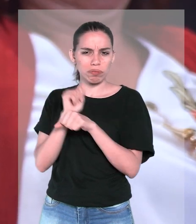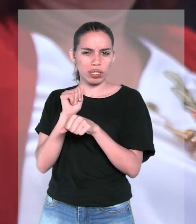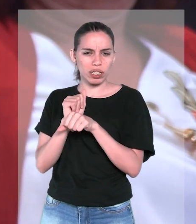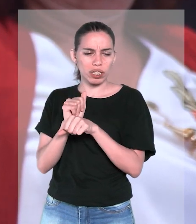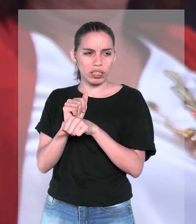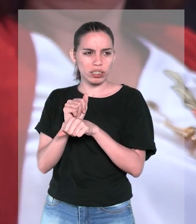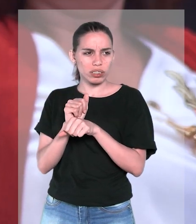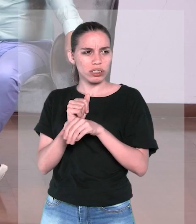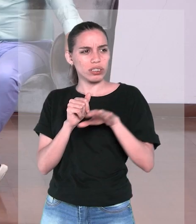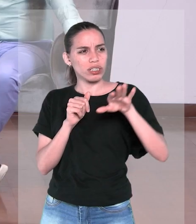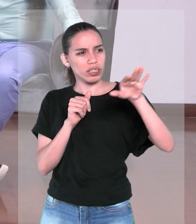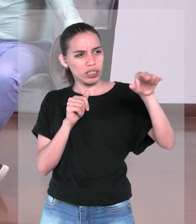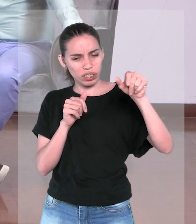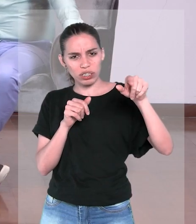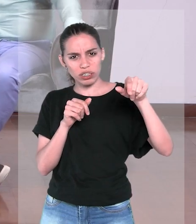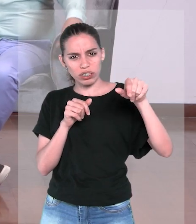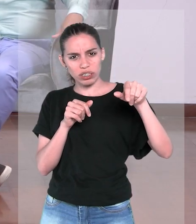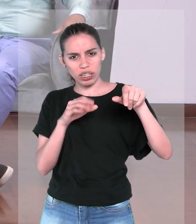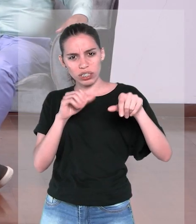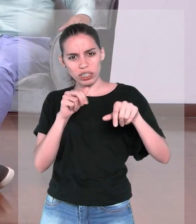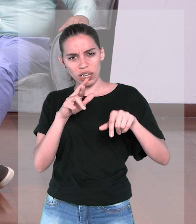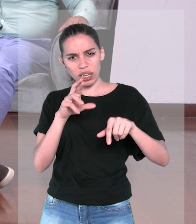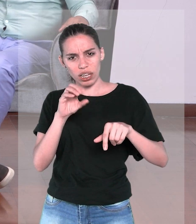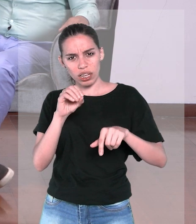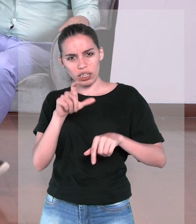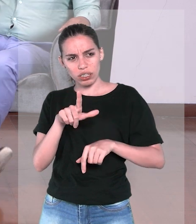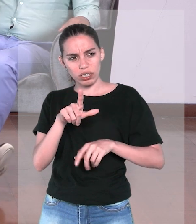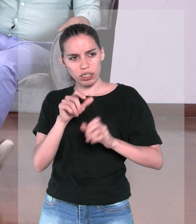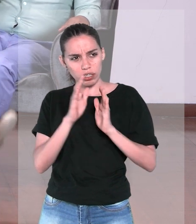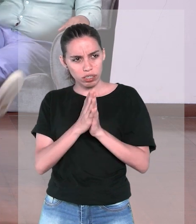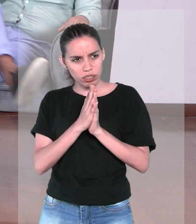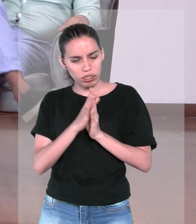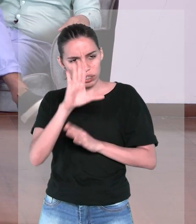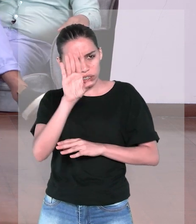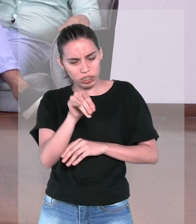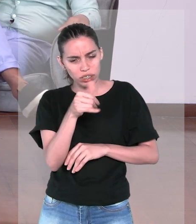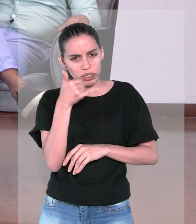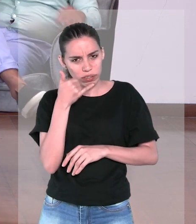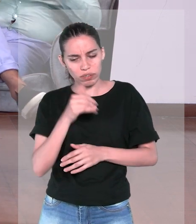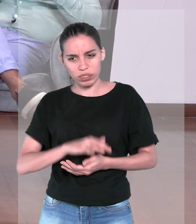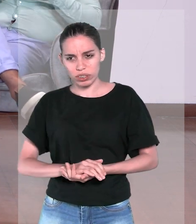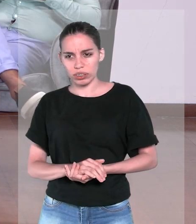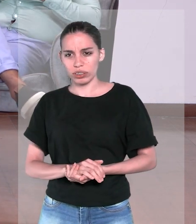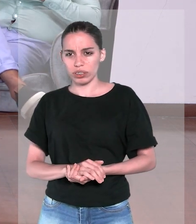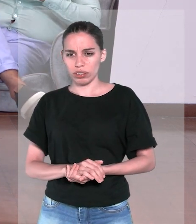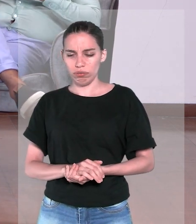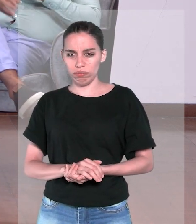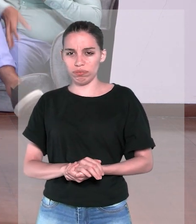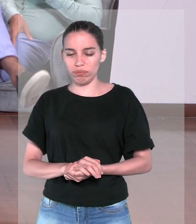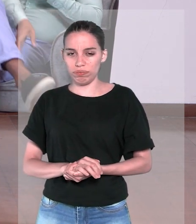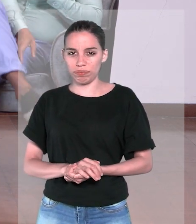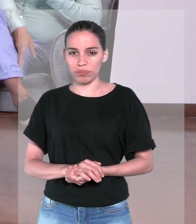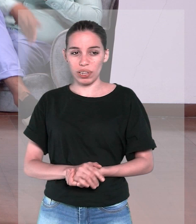quase como uma relação de consumidor. Porque, de uma certa forma, não existe a regulação até do direito mesmo, do ponto de vista